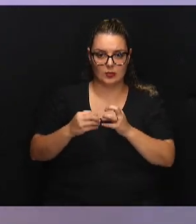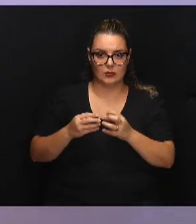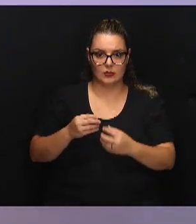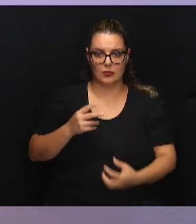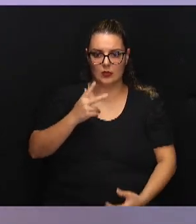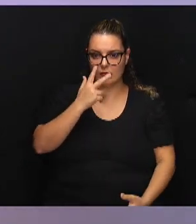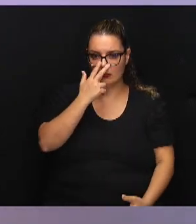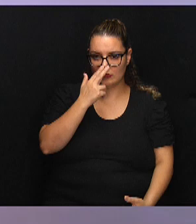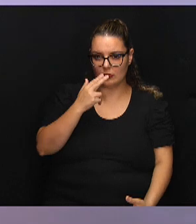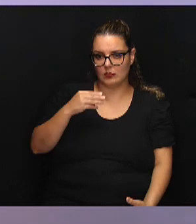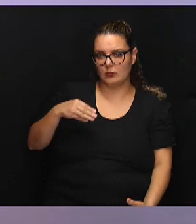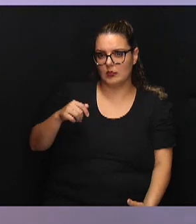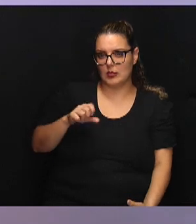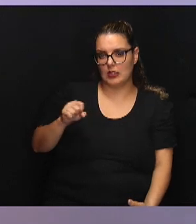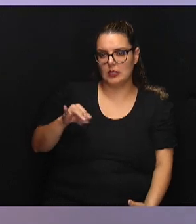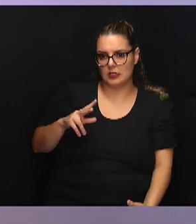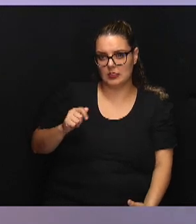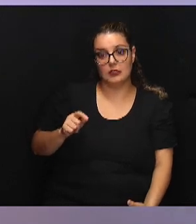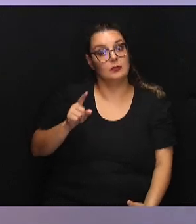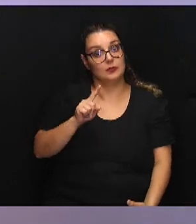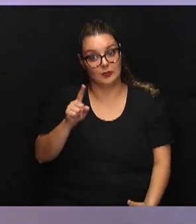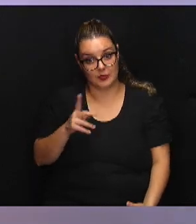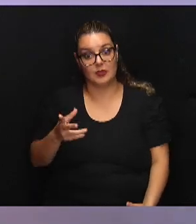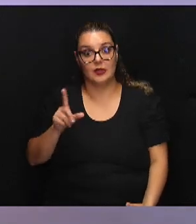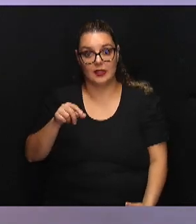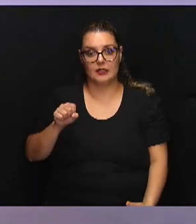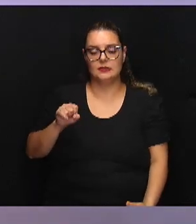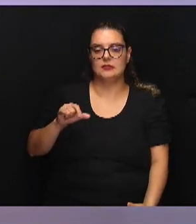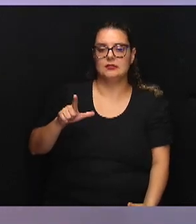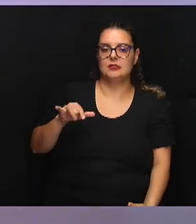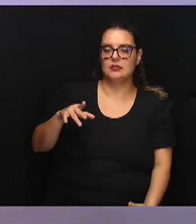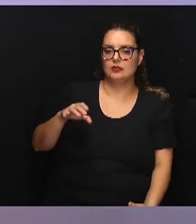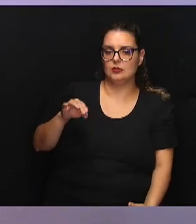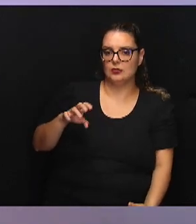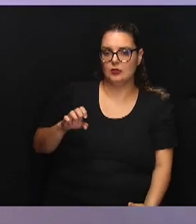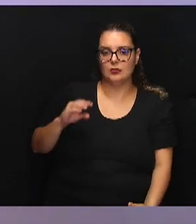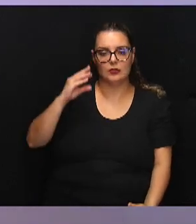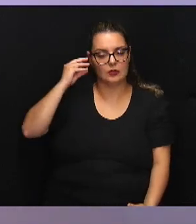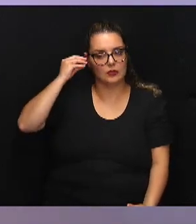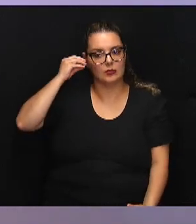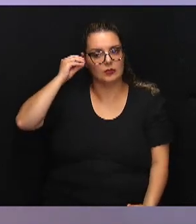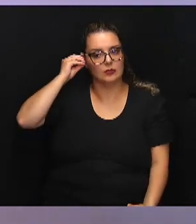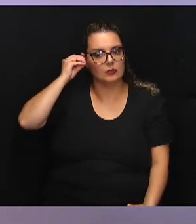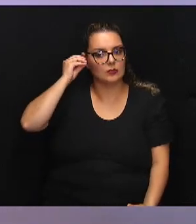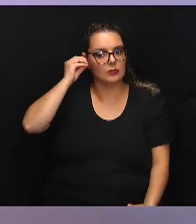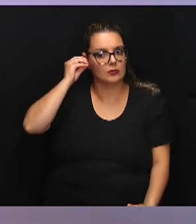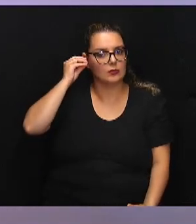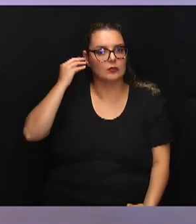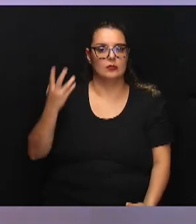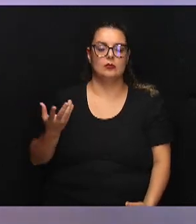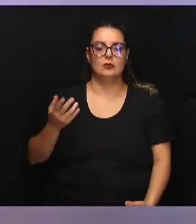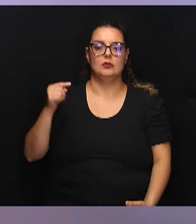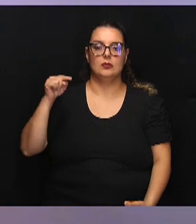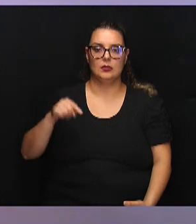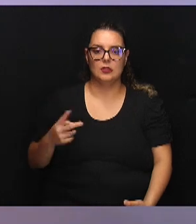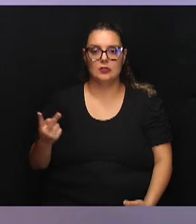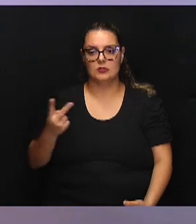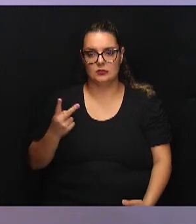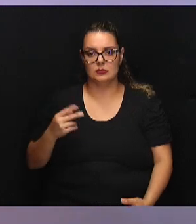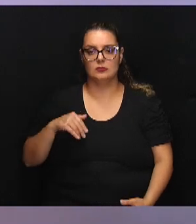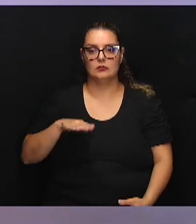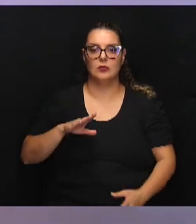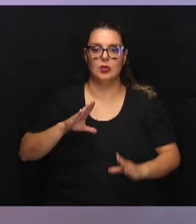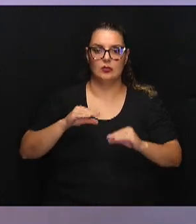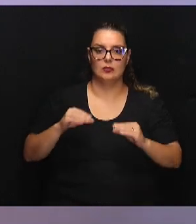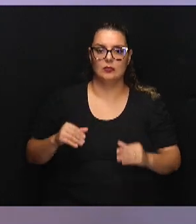se fosse uma massinha, mas não é uma massinha, é de silicone. E aí você consegue moldar e colocar lá no ouvido. Então, esses dois são mais confortáveis,